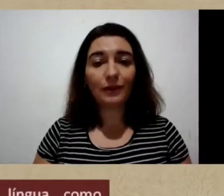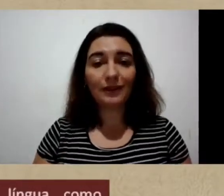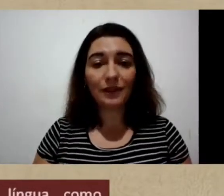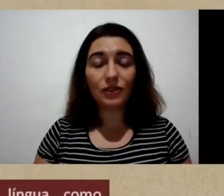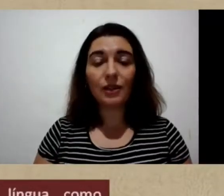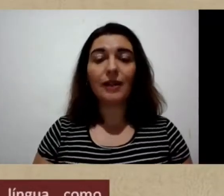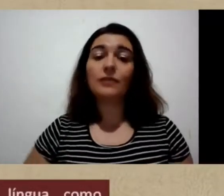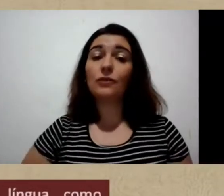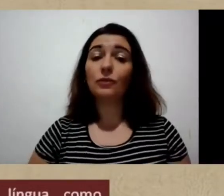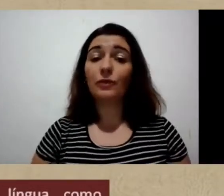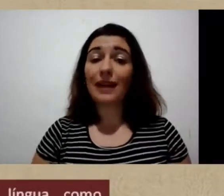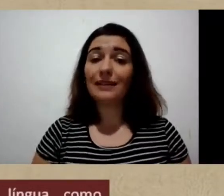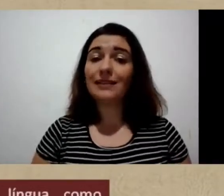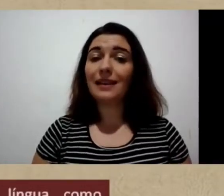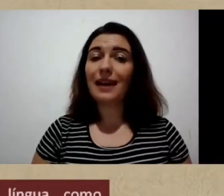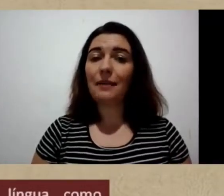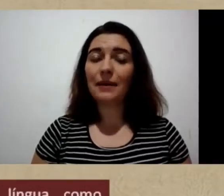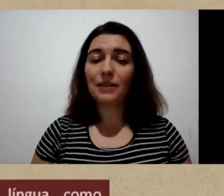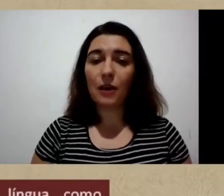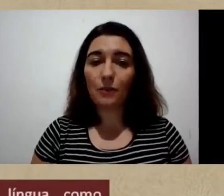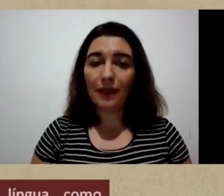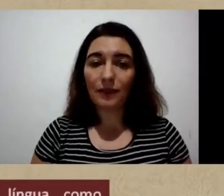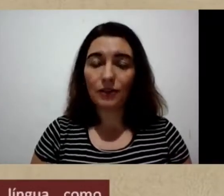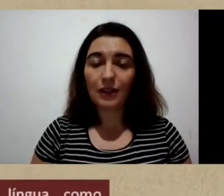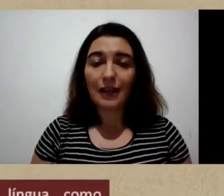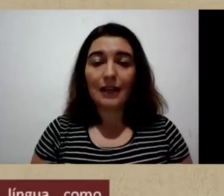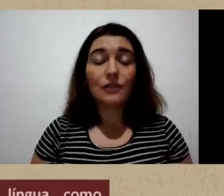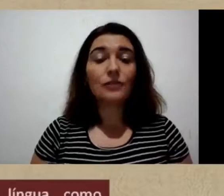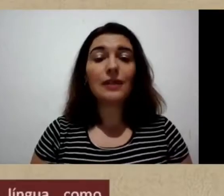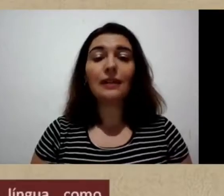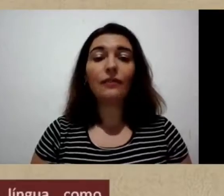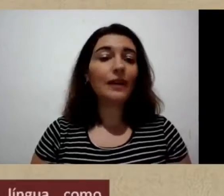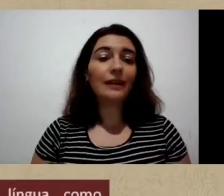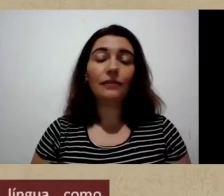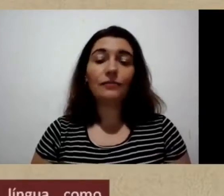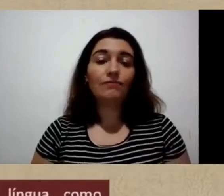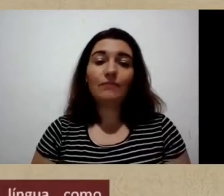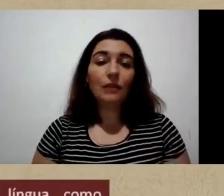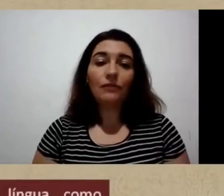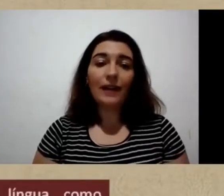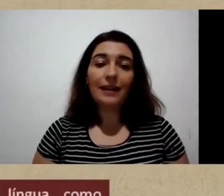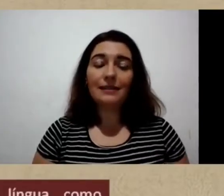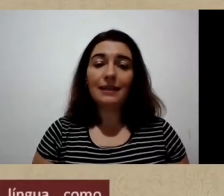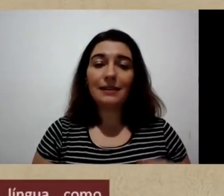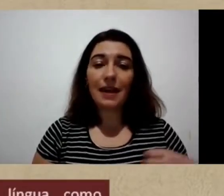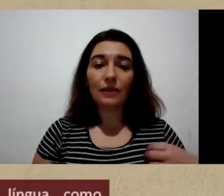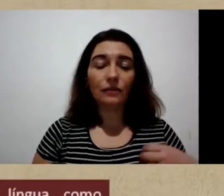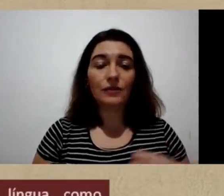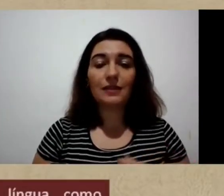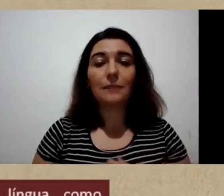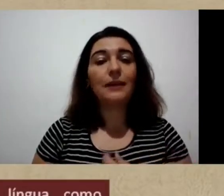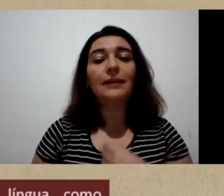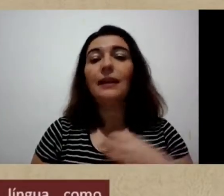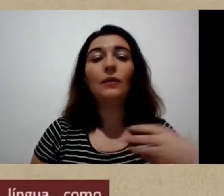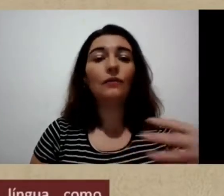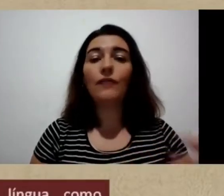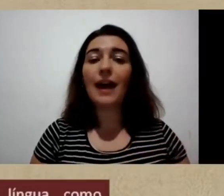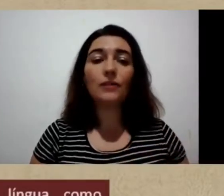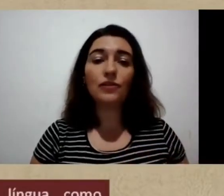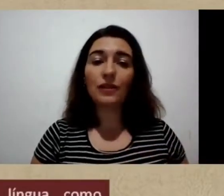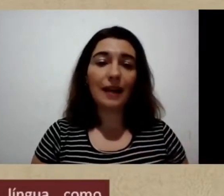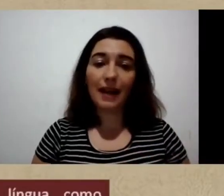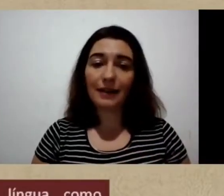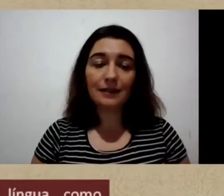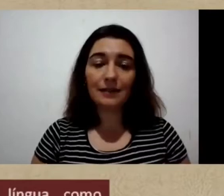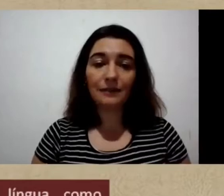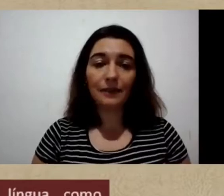muito importante, estruturadas gramaticalmente. Isso significa que não vai dar certo vocês aprenderem